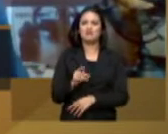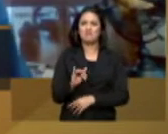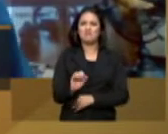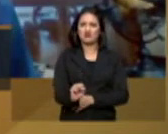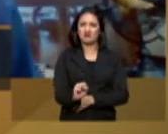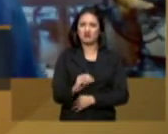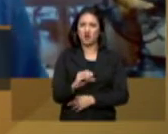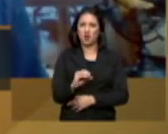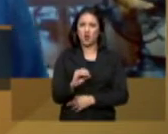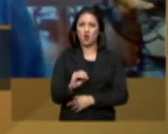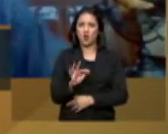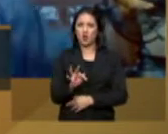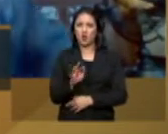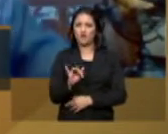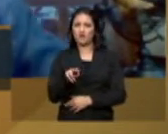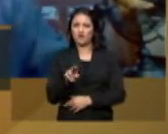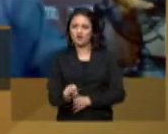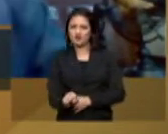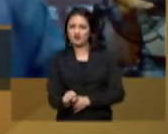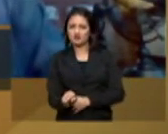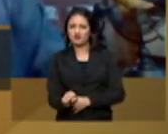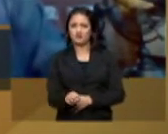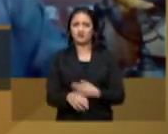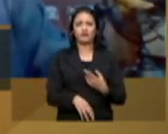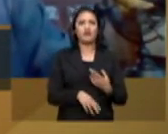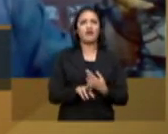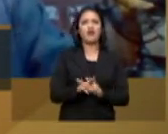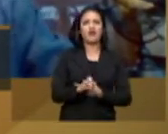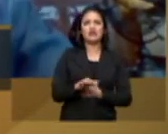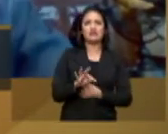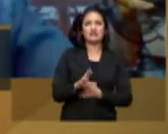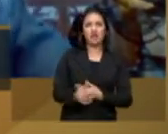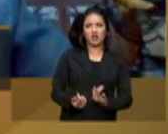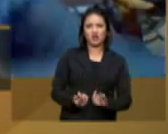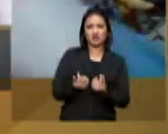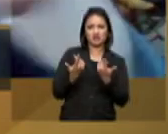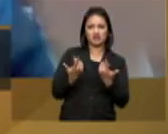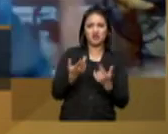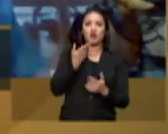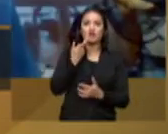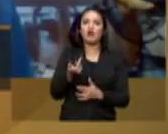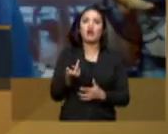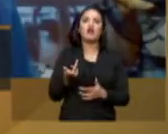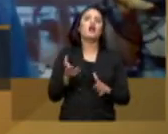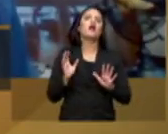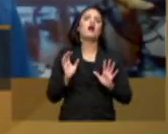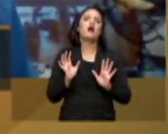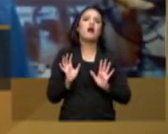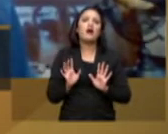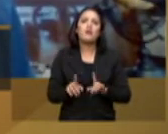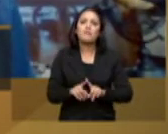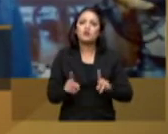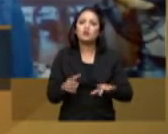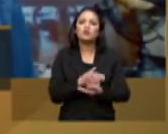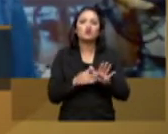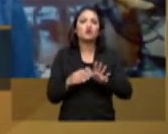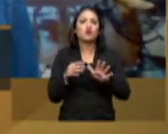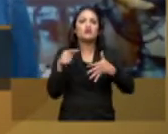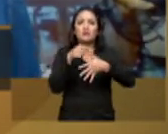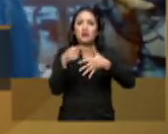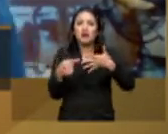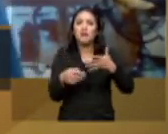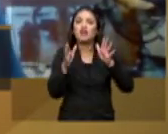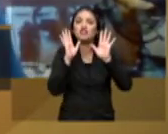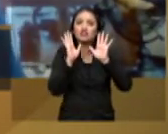COFINS, quanto a receitas financeiras, dizer que se pode, à luz de todos esses aspectos